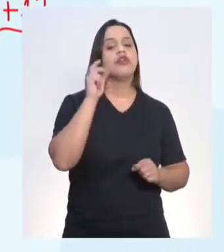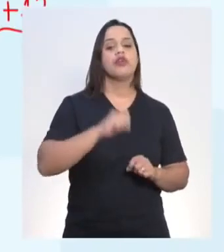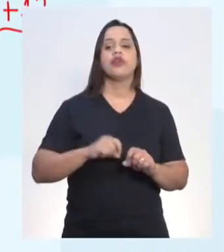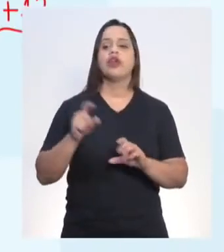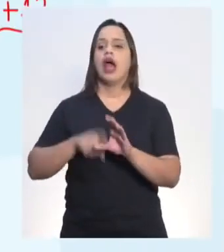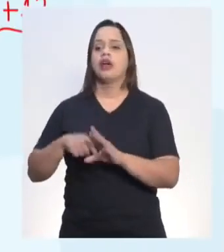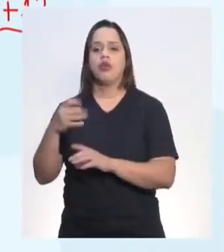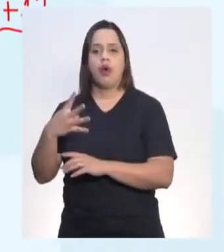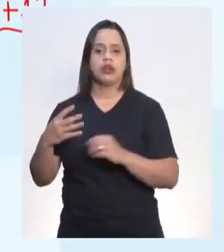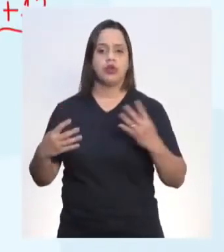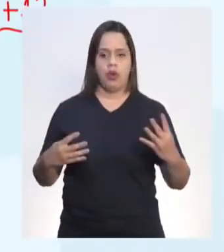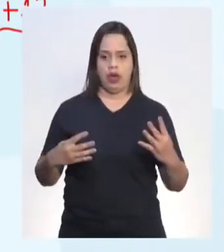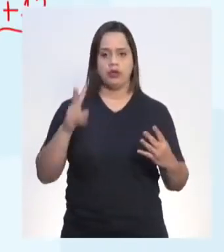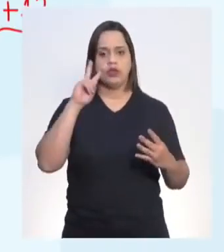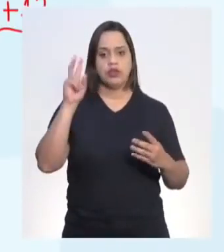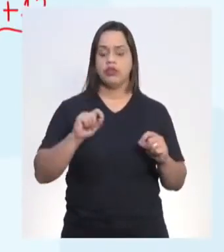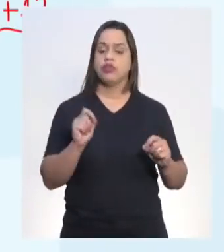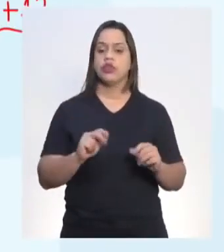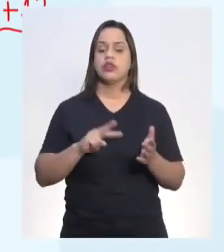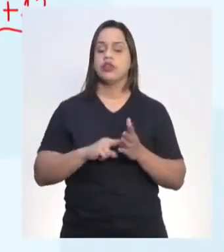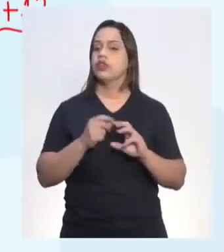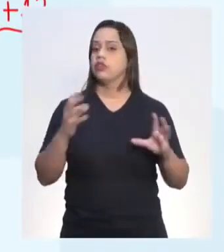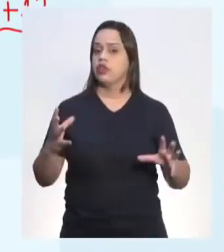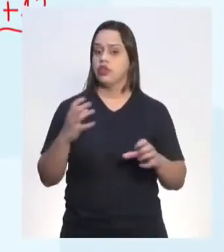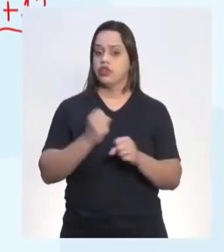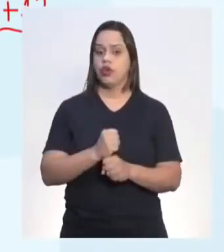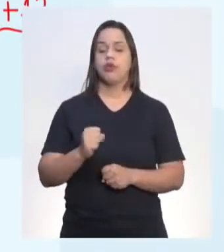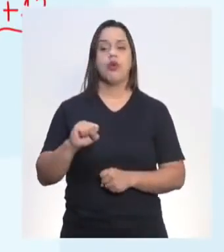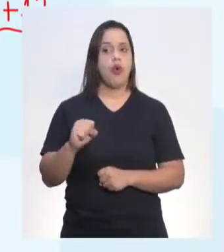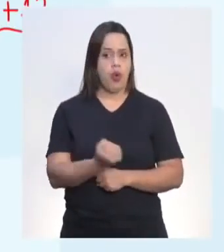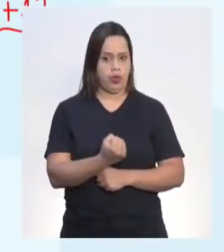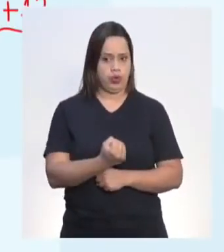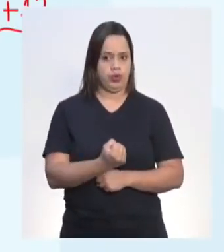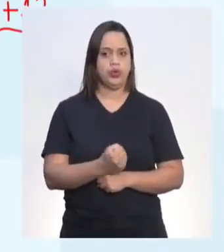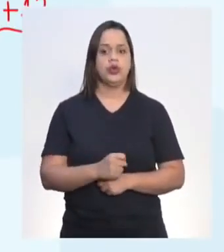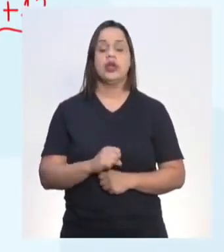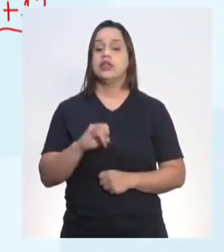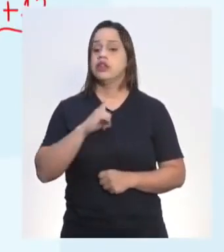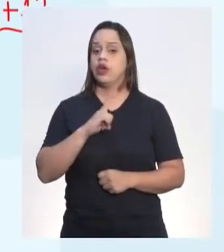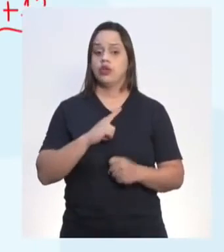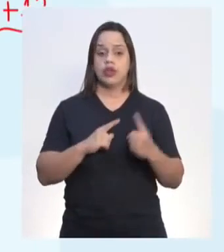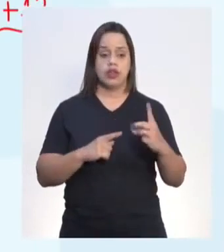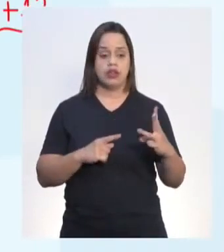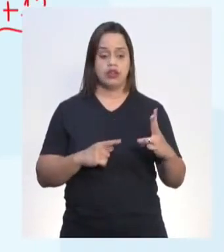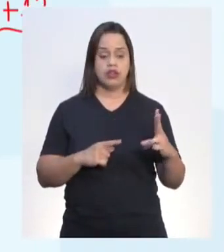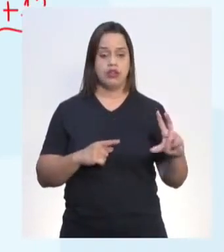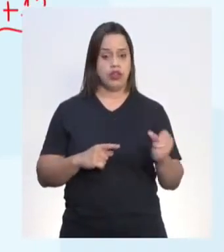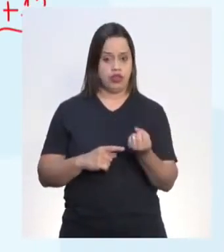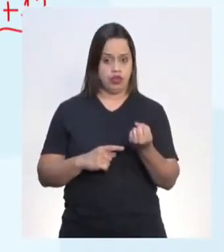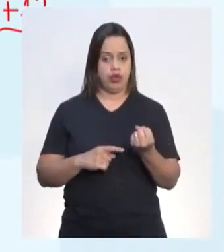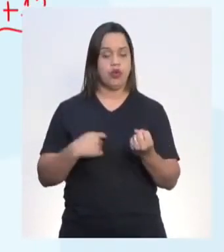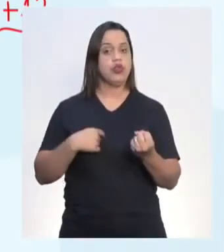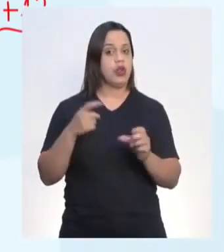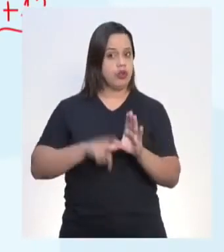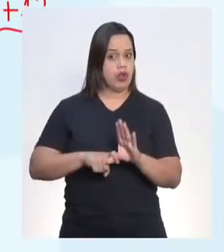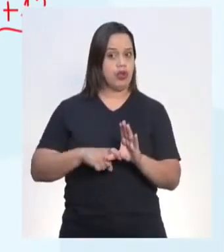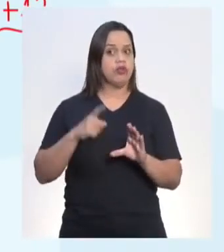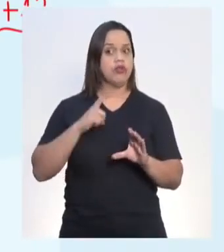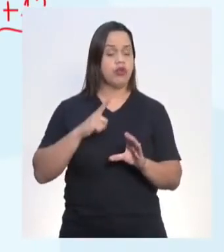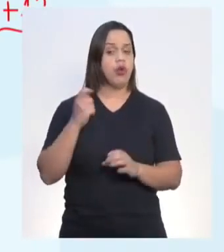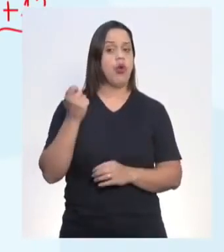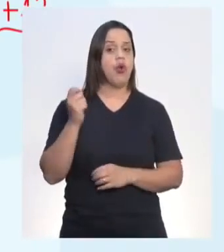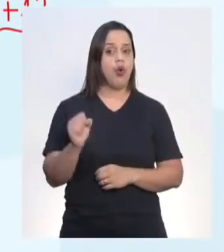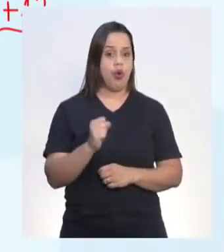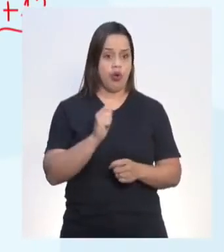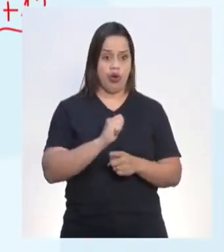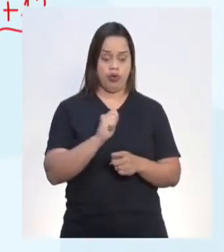Se eu estou devendo 4 e eu estou devendo 4, eu estou devendo ao todo 8. E se eu tenho 128 e eu devo 8, é óbvio que eu vou